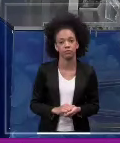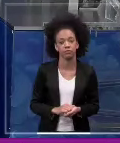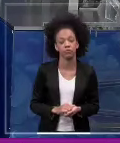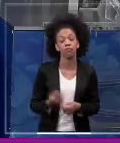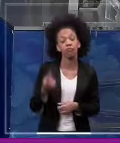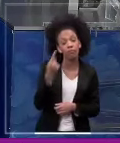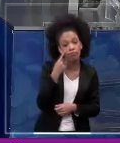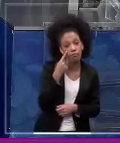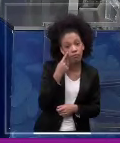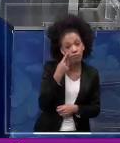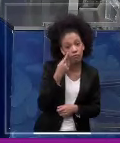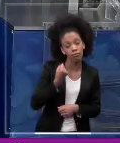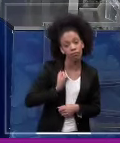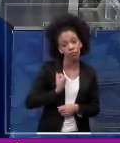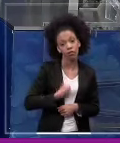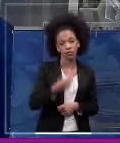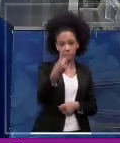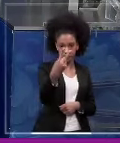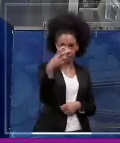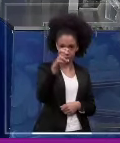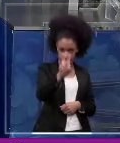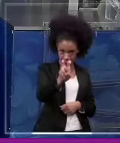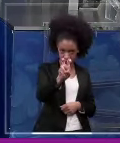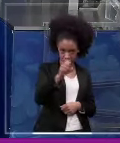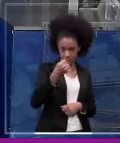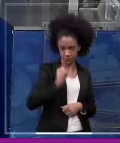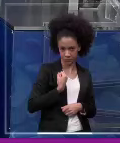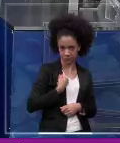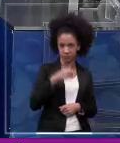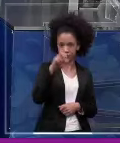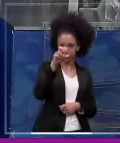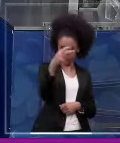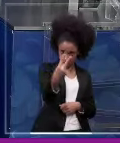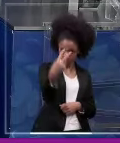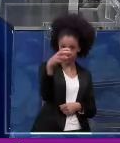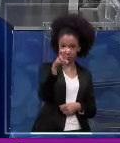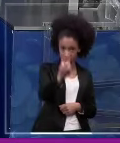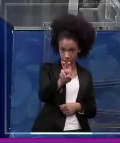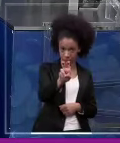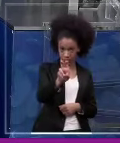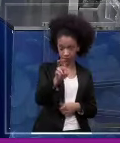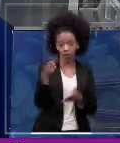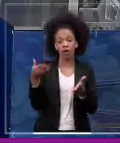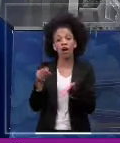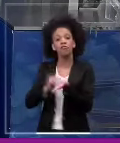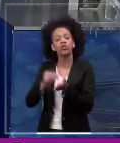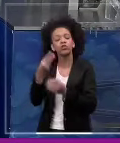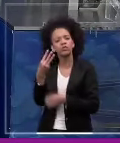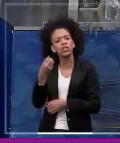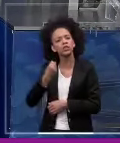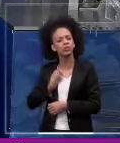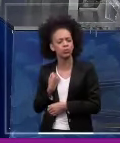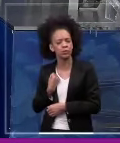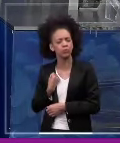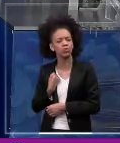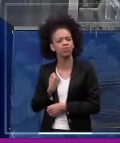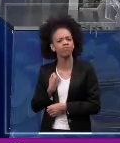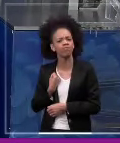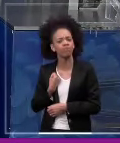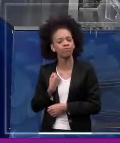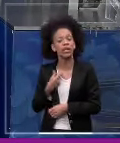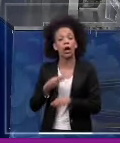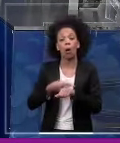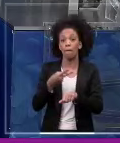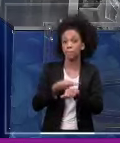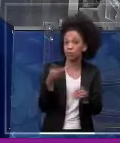Bola azul, número 25. Azul, 25. Agora faltam 3 números. O